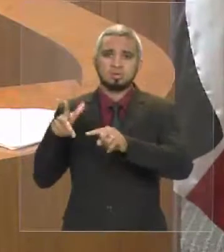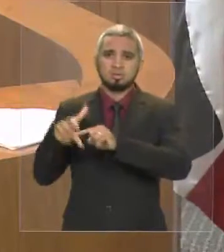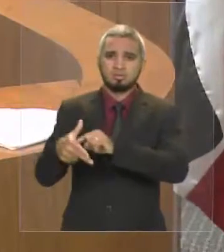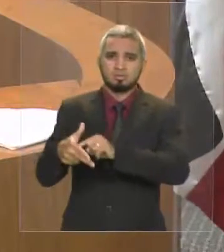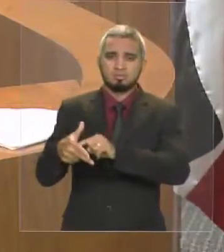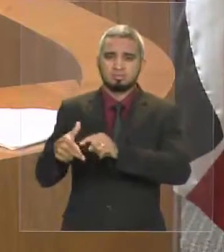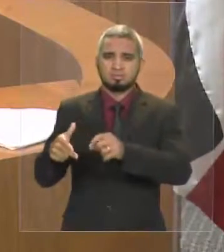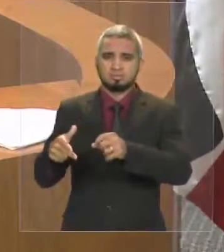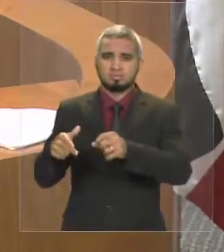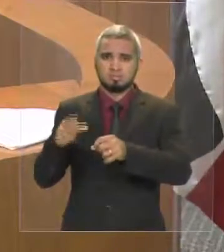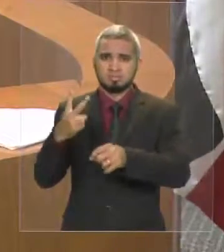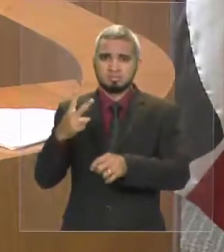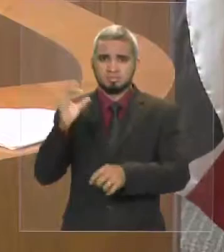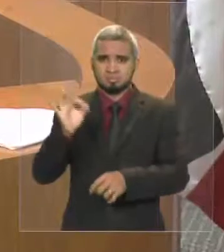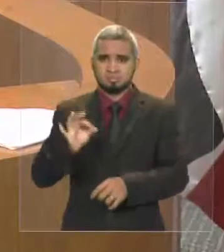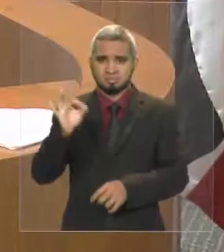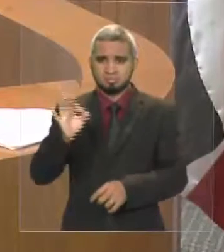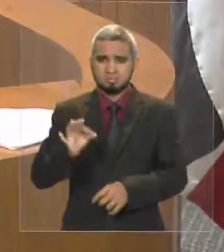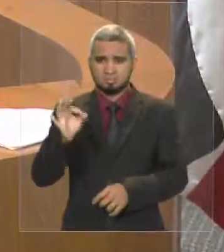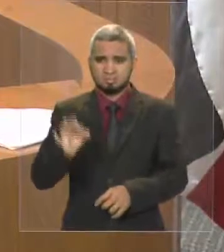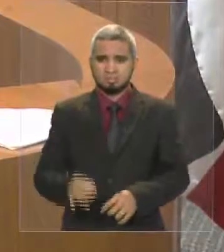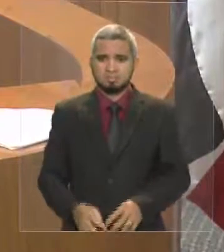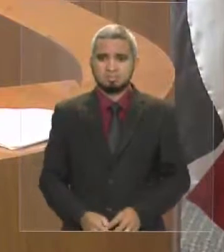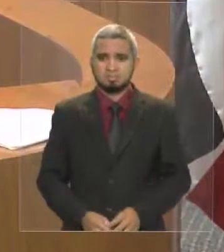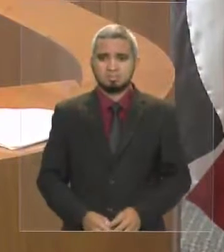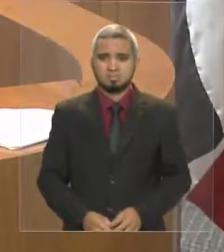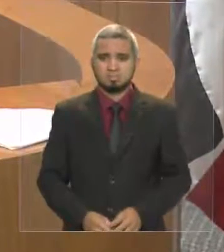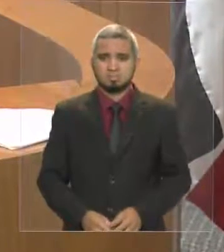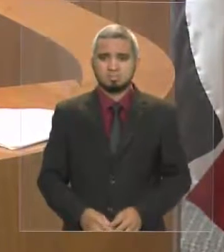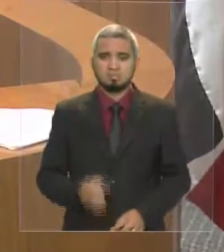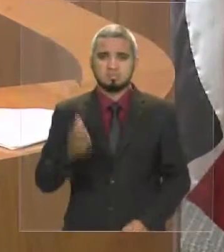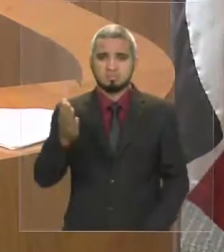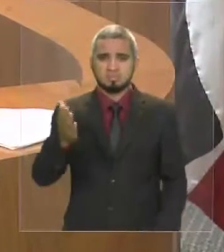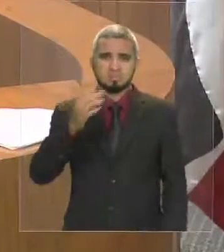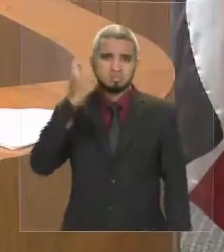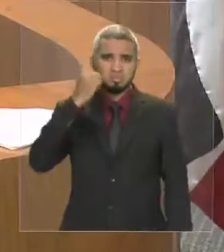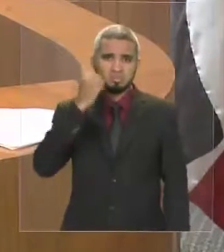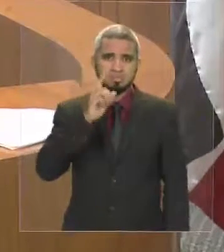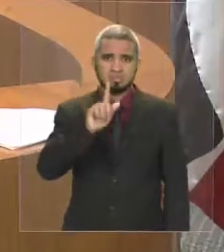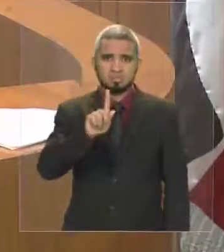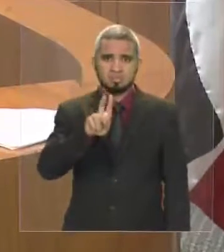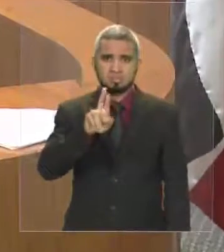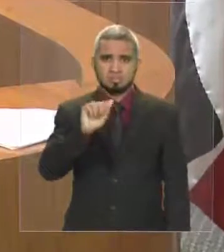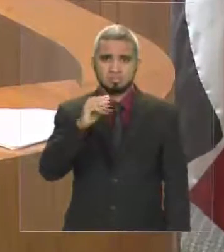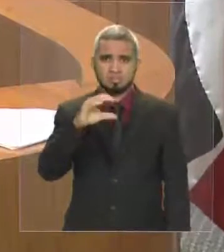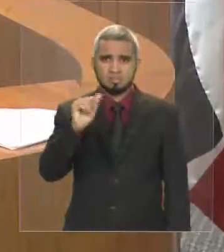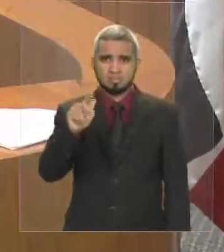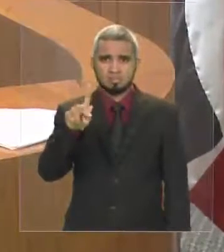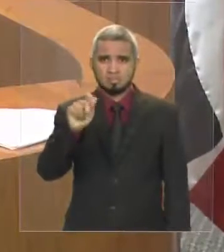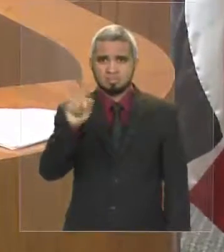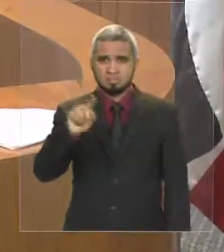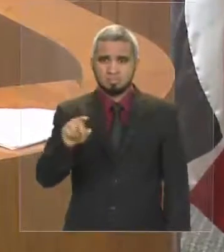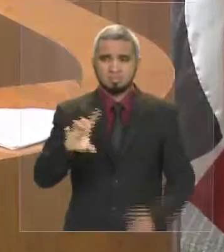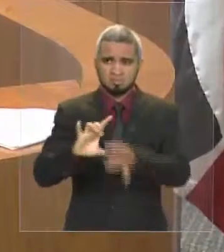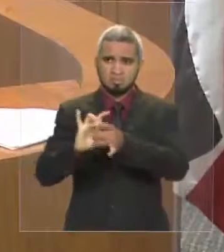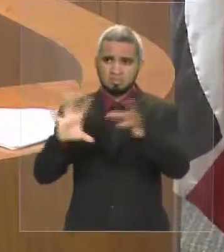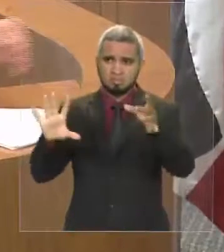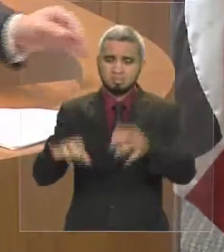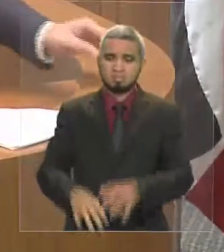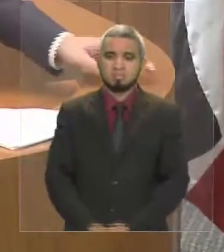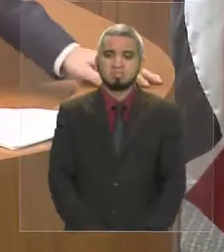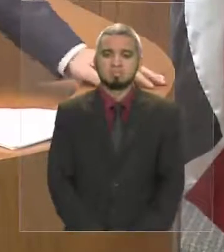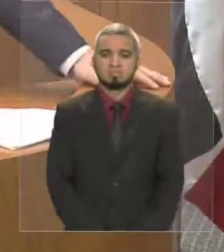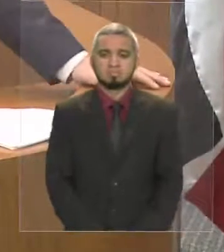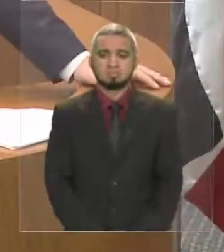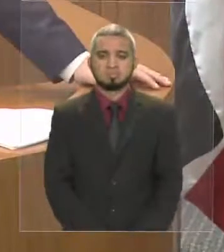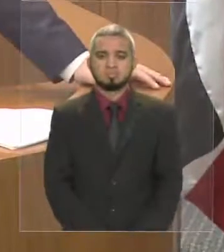dos 2%. Me dê uma Vejam a parte, diferença. deputado. Concedo uma parte à deputada Graça Paz. Deputado Braide, parabenizo